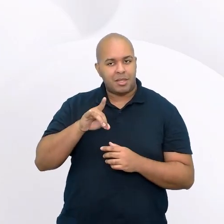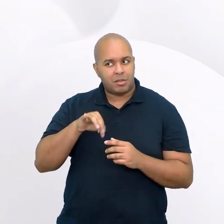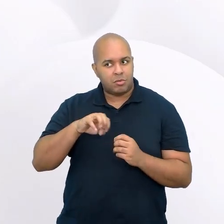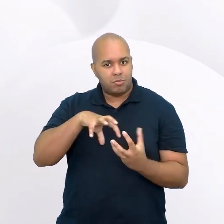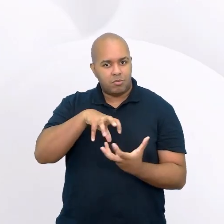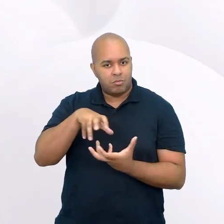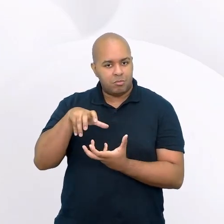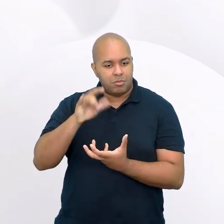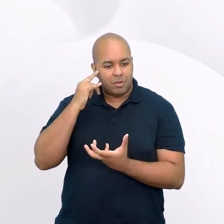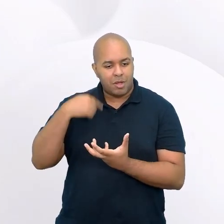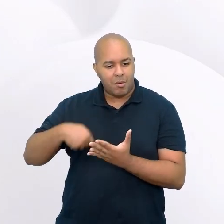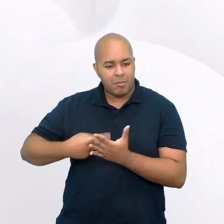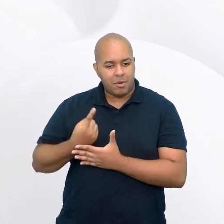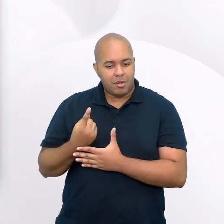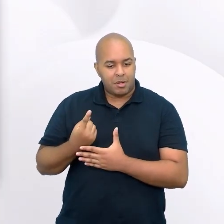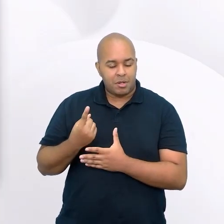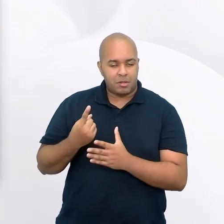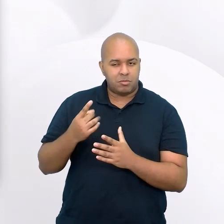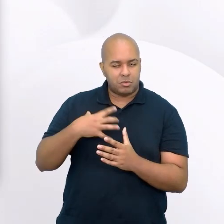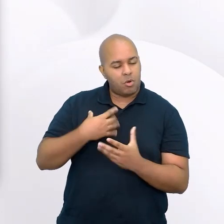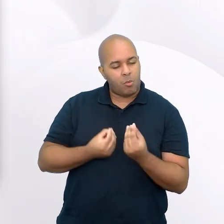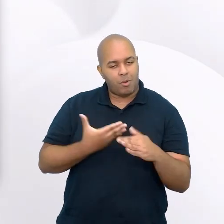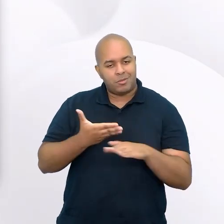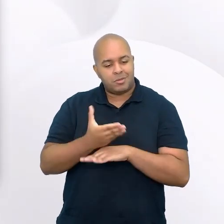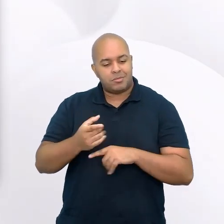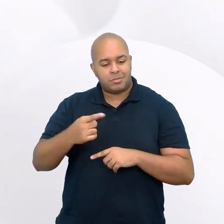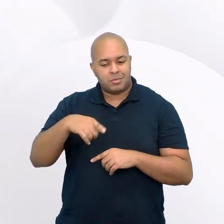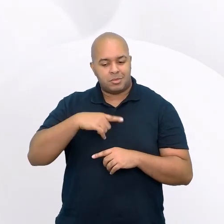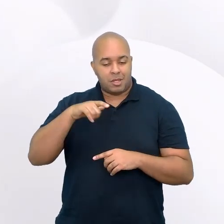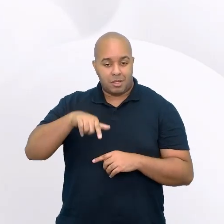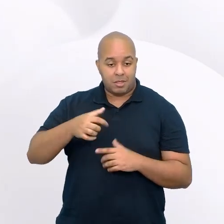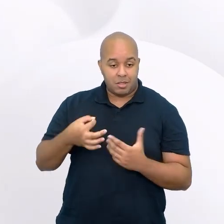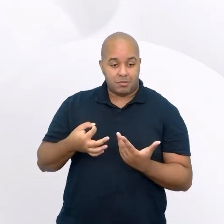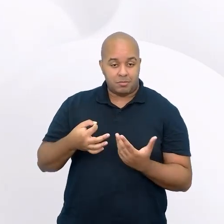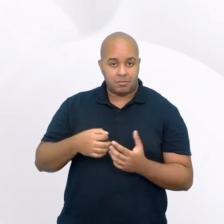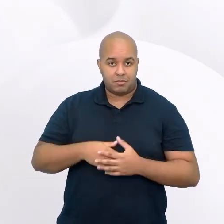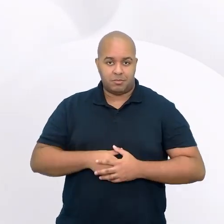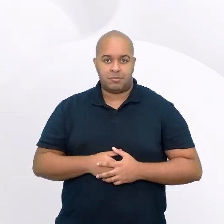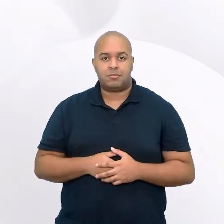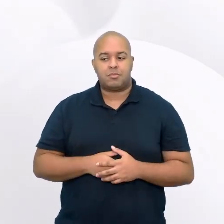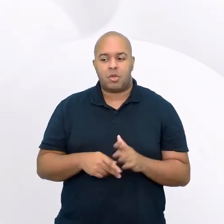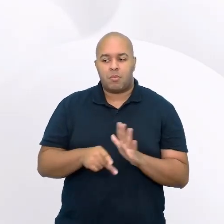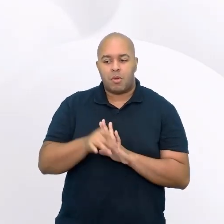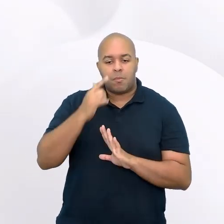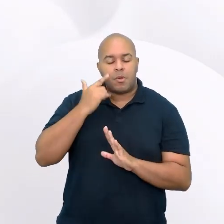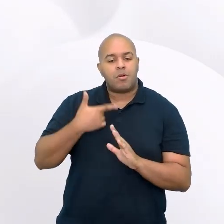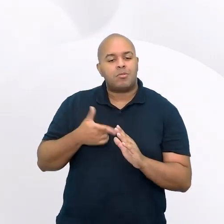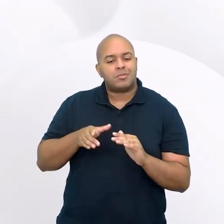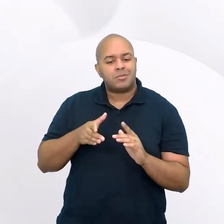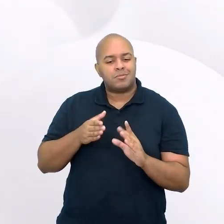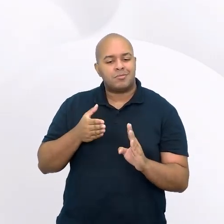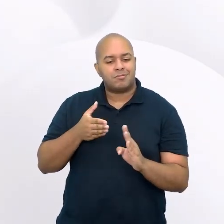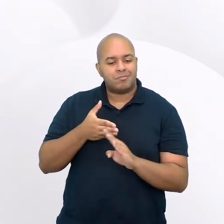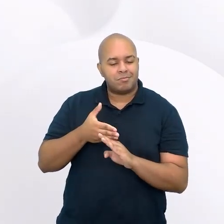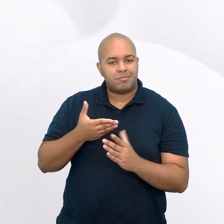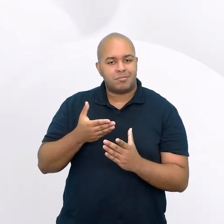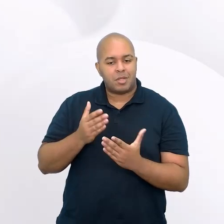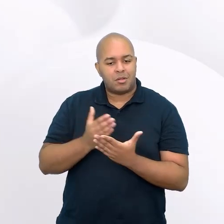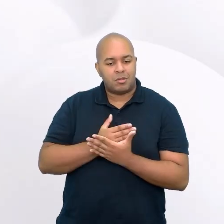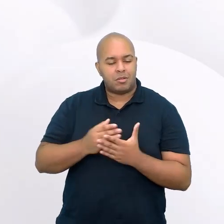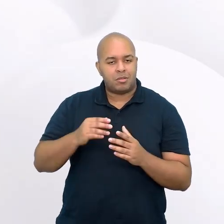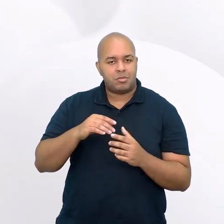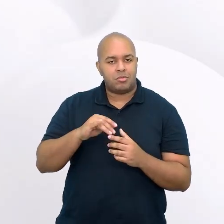esse é o primeiro é a primeira forma de acesso que a gente tem para chegar aí nos